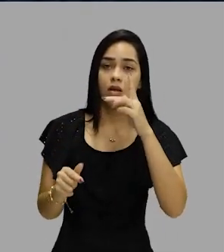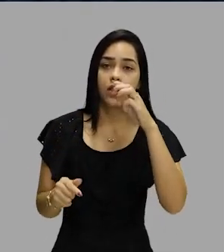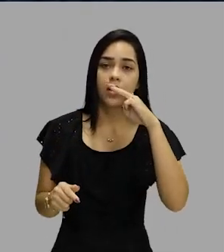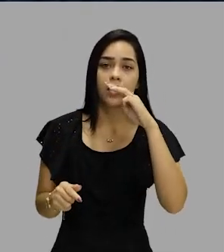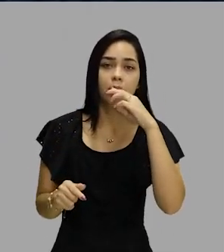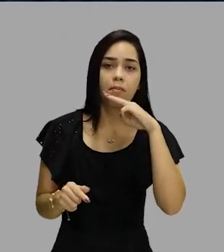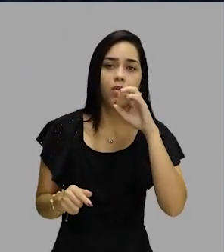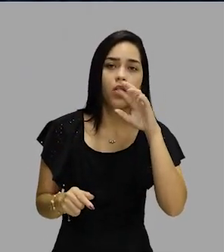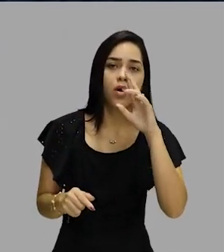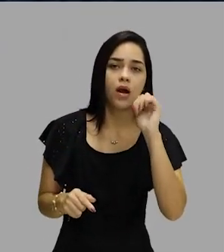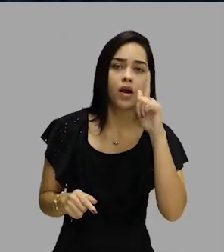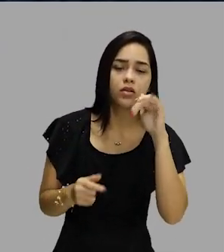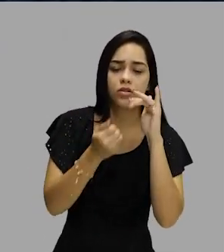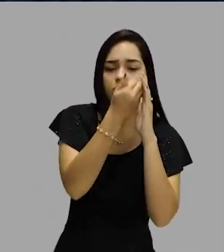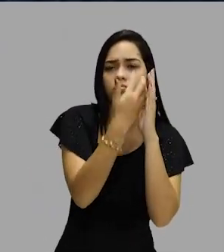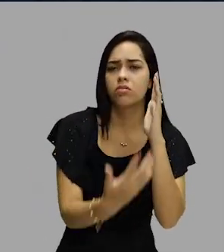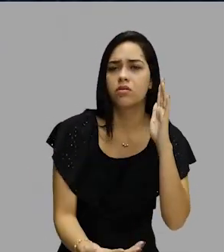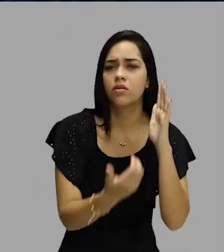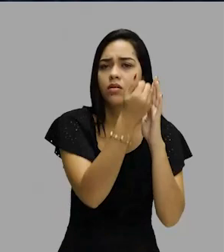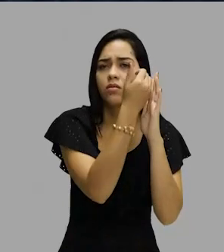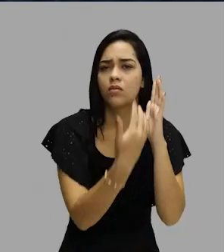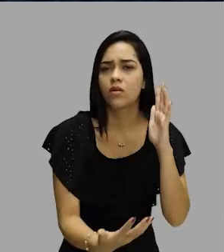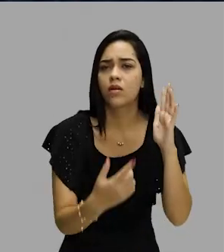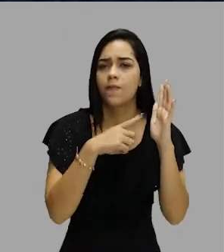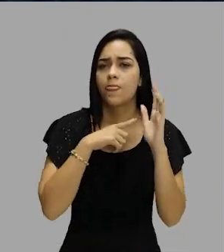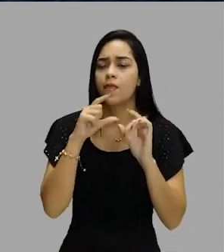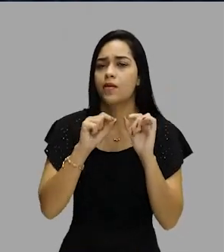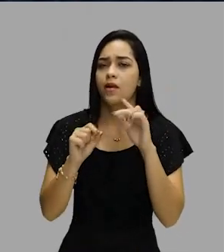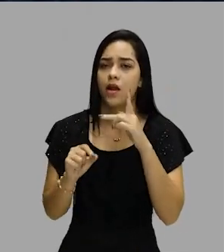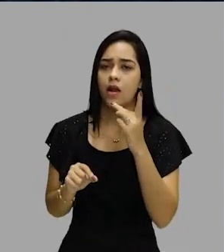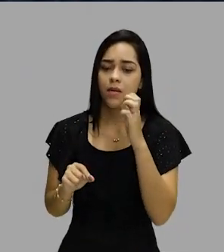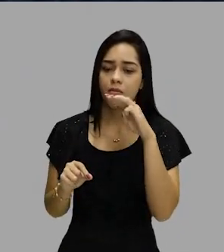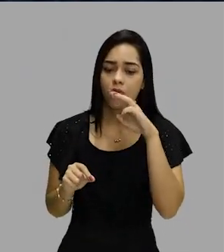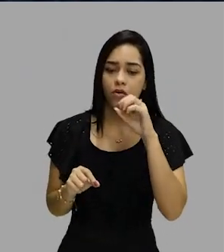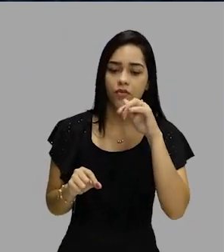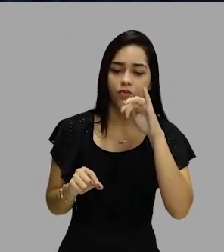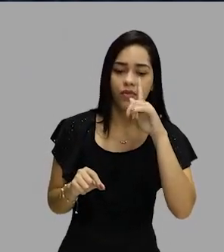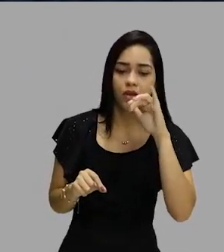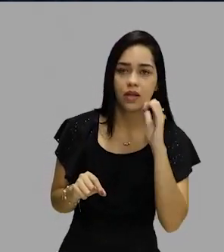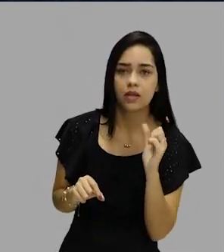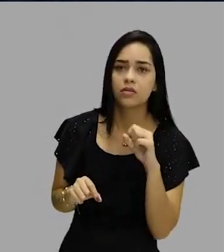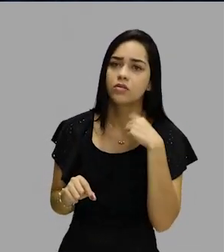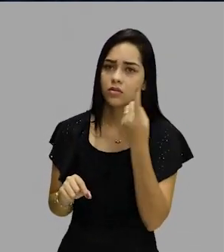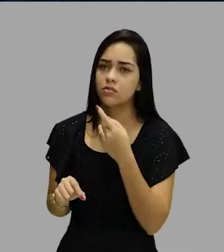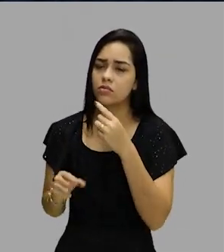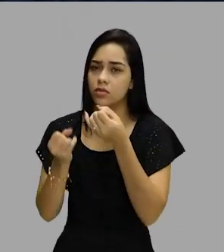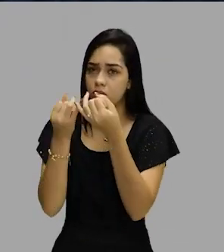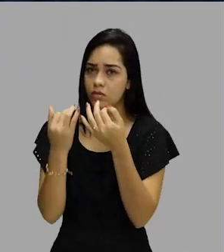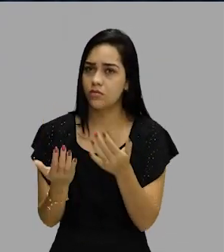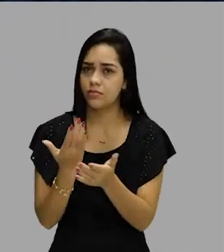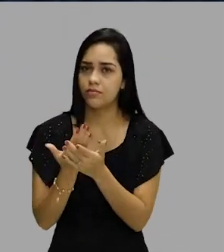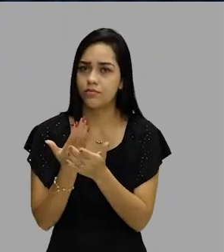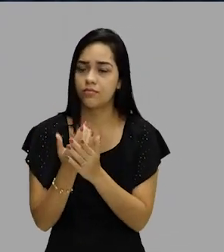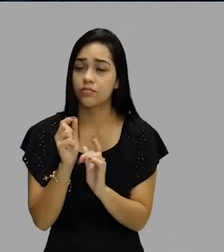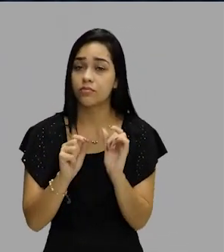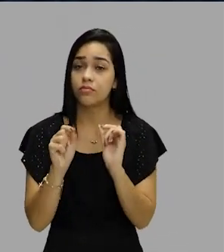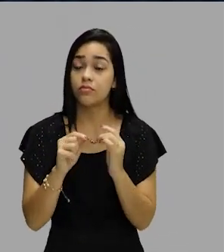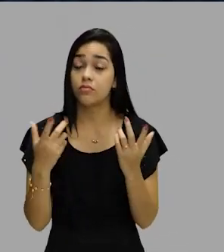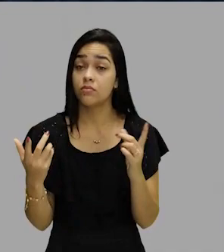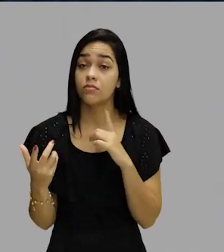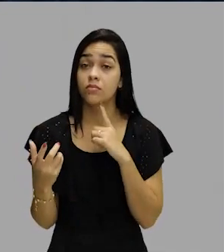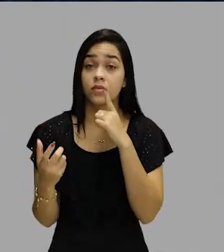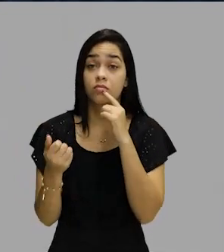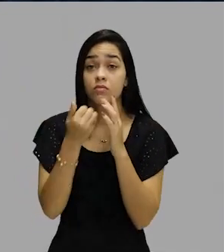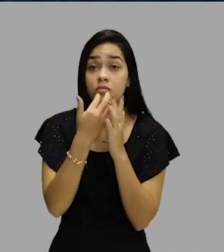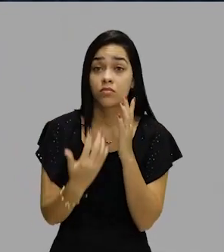hemorragias recorrentes, as pessoas que são hemofílicas, nós vamos ver mais adiante, elas podem ter